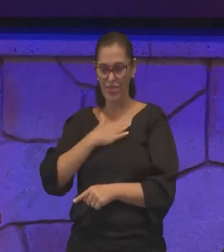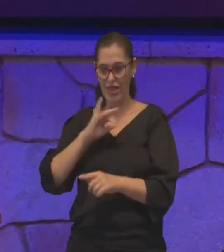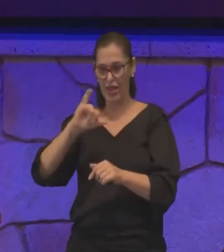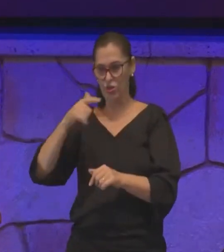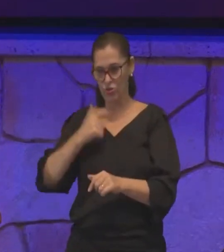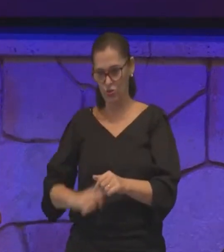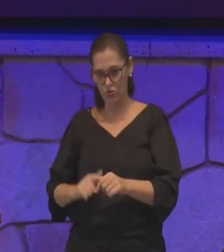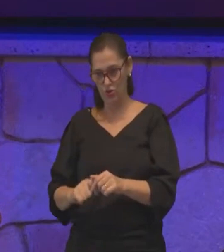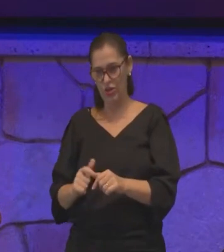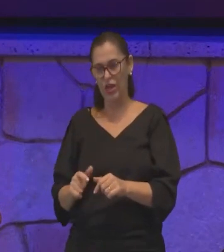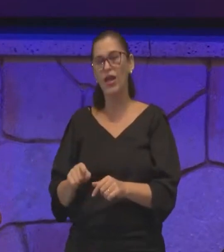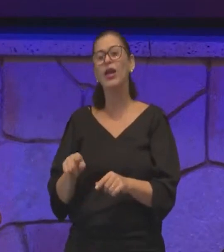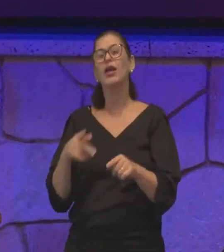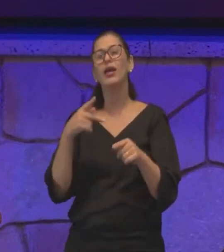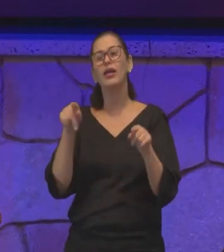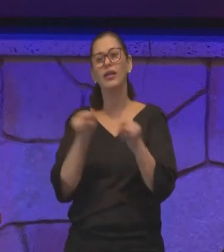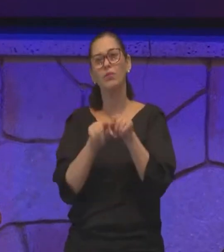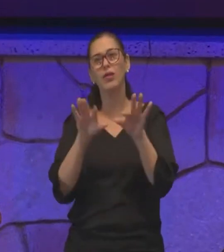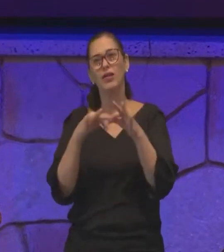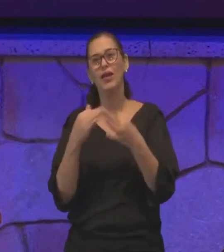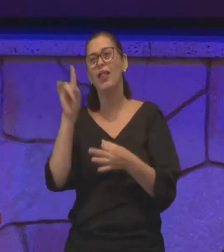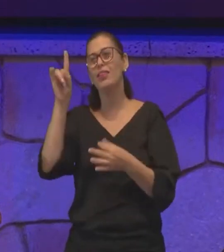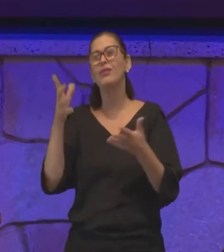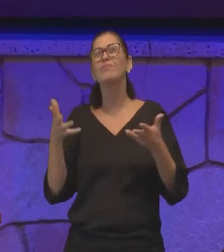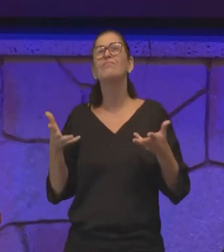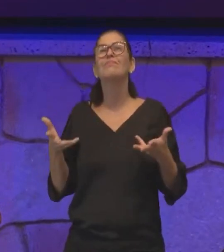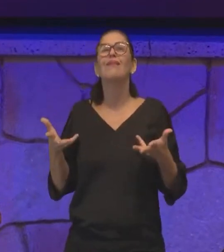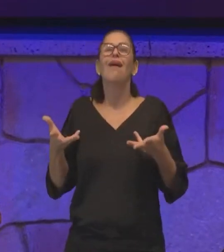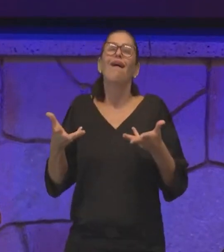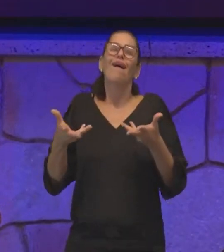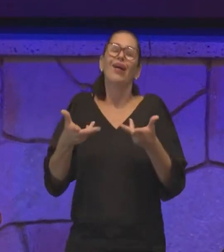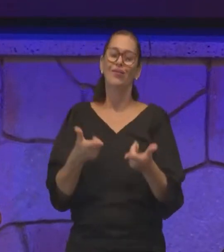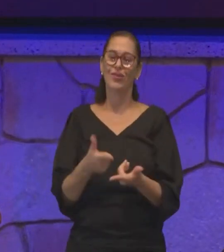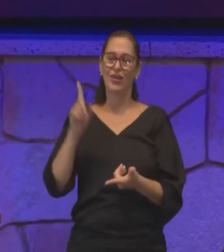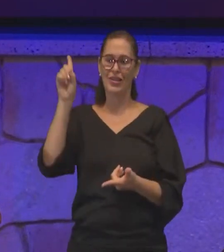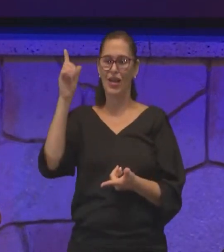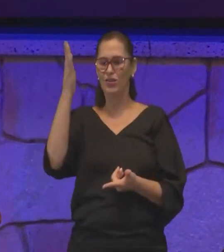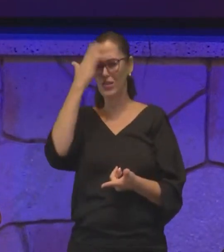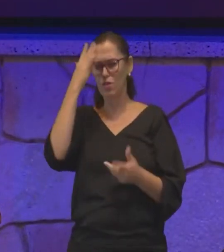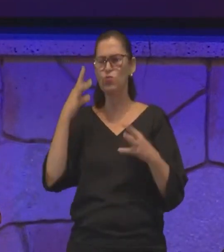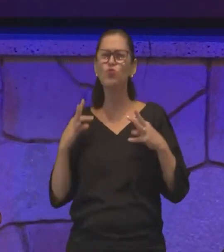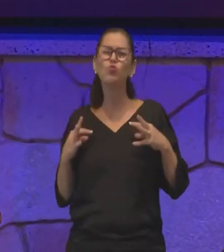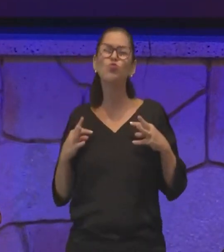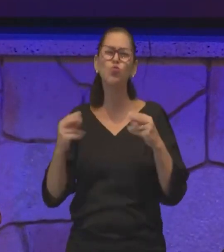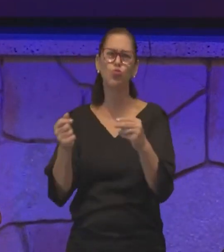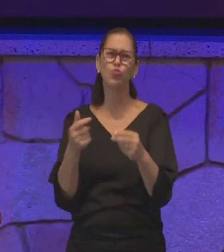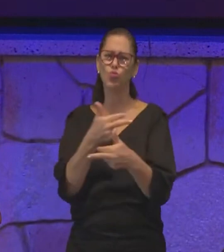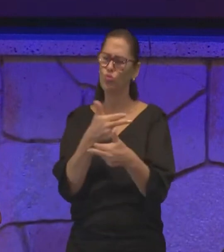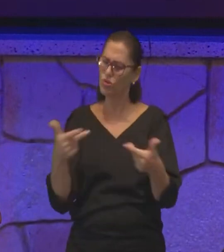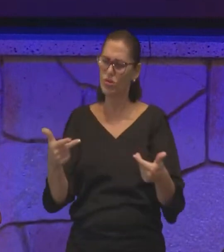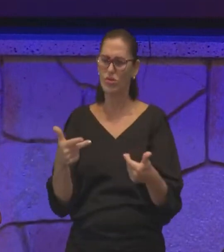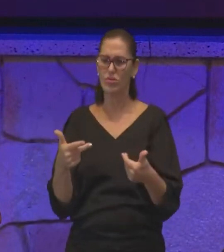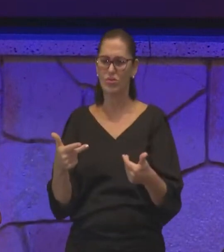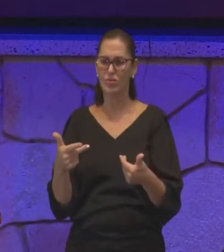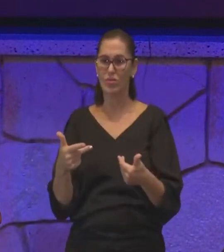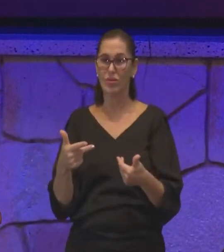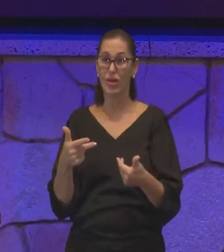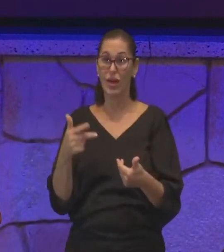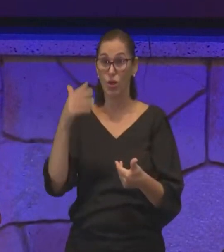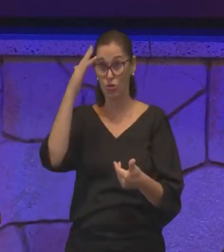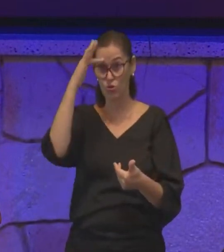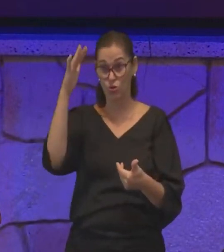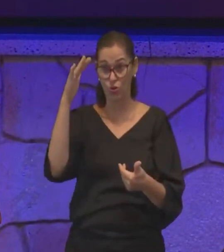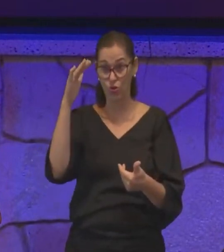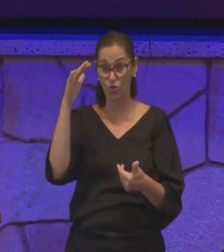de sua família. Que Deus tremendo é este! O Deus que sabe todas as coisas. E o seu sonho se